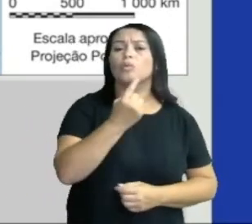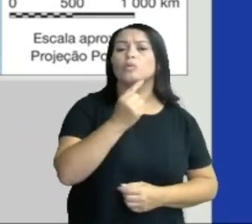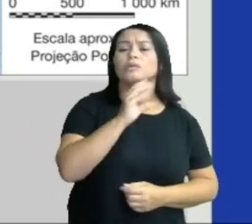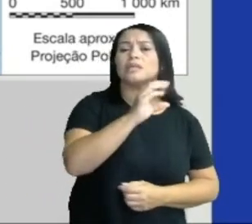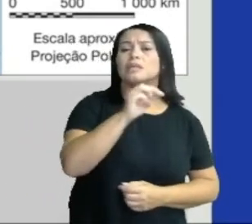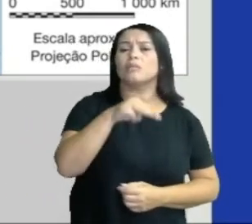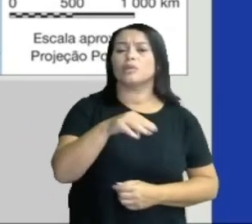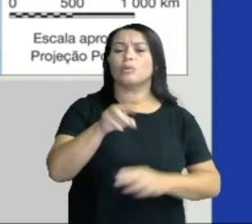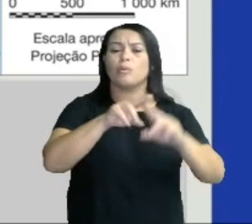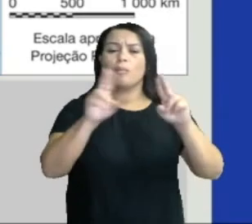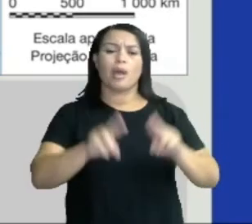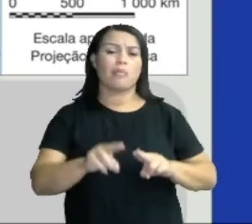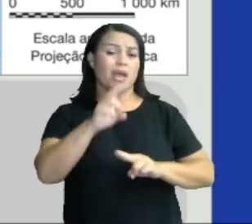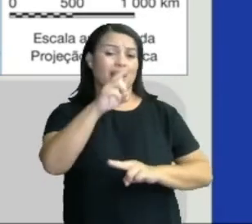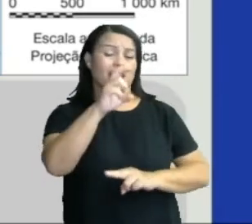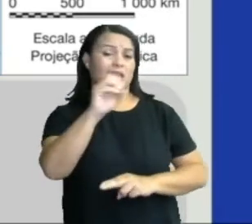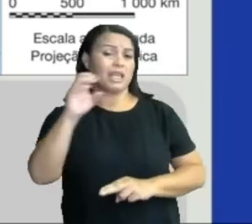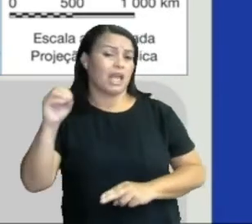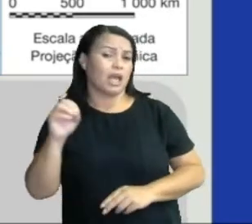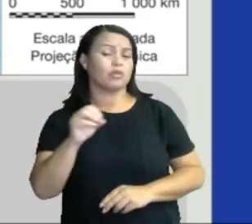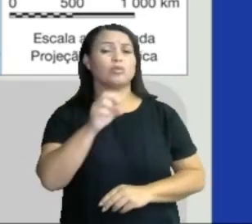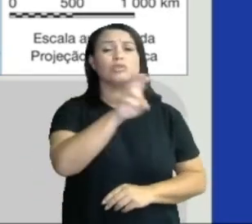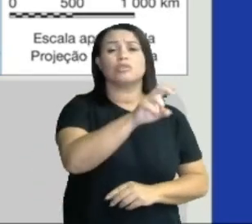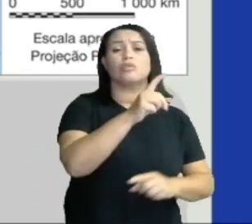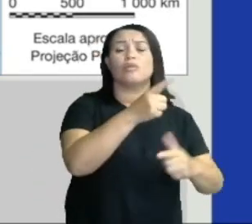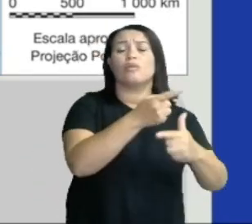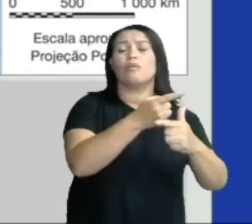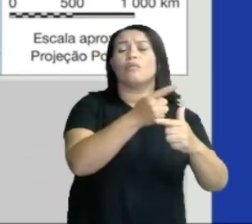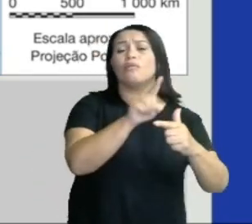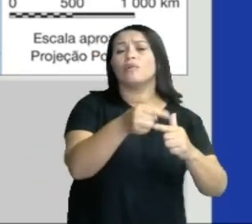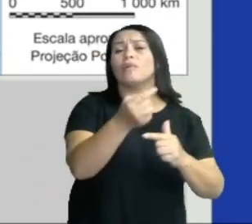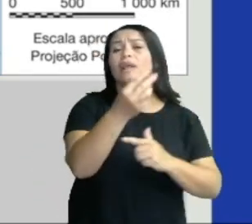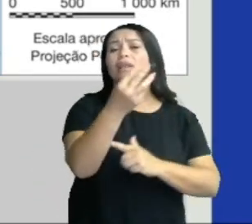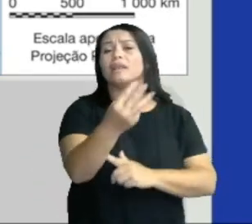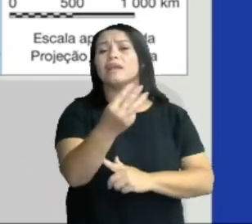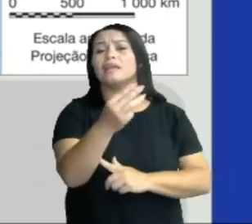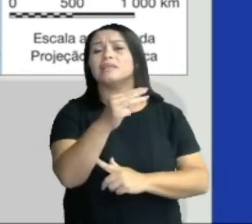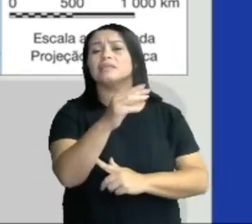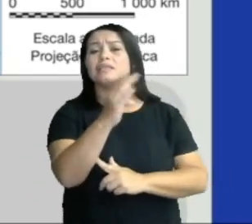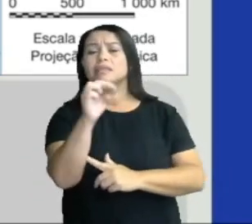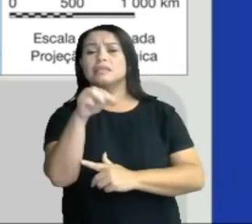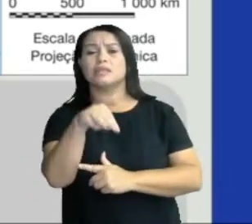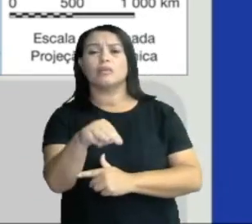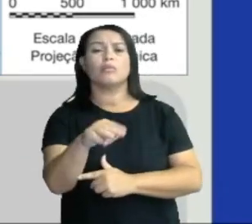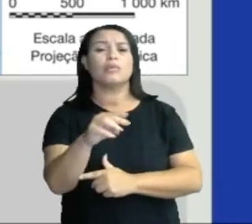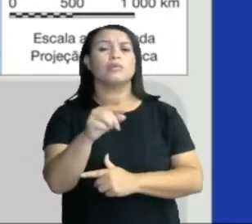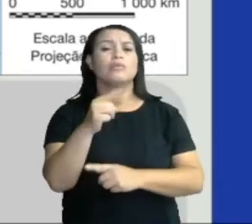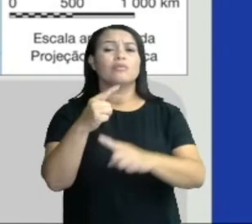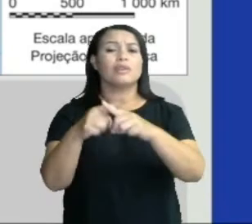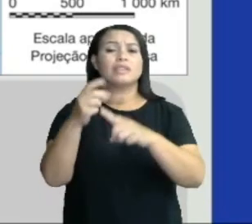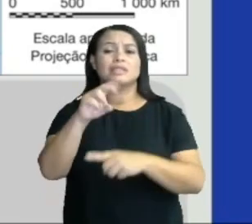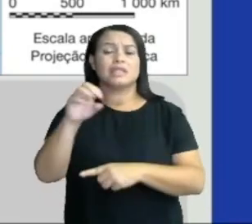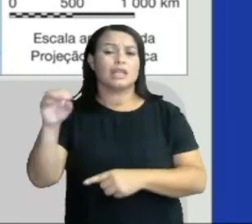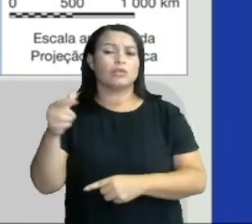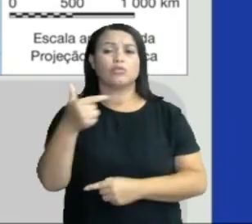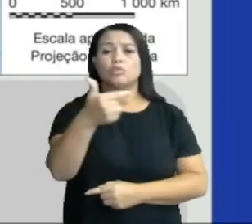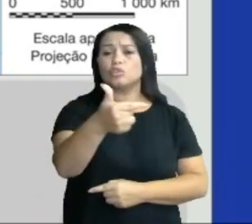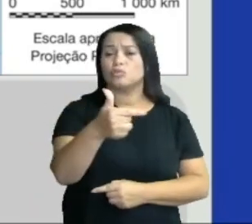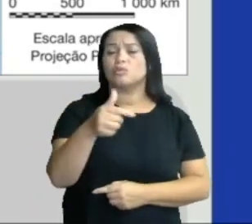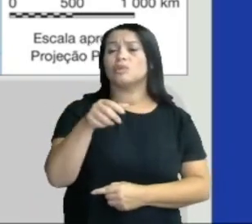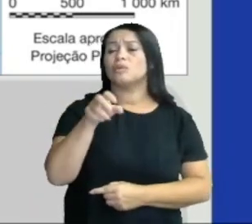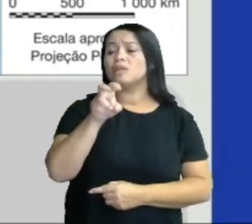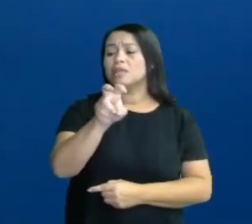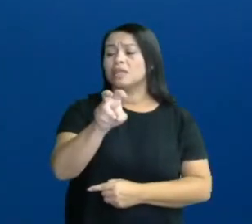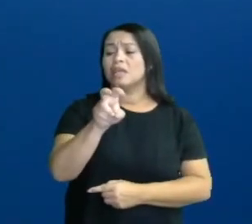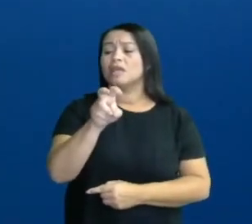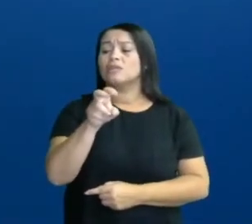quilômetros, então 5,3 centímetros vezes 500 vai dar um total de 2.650 quilômetros,